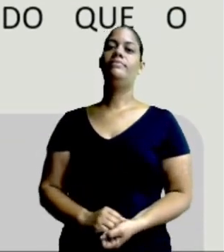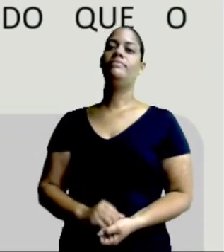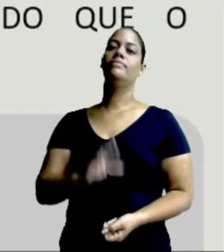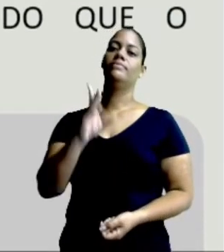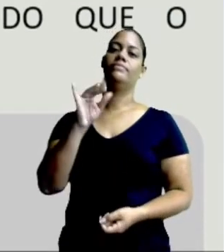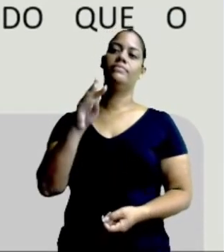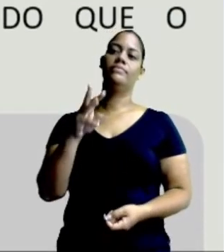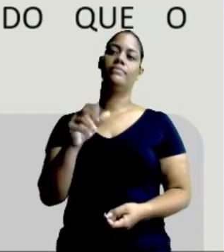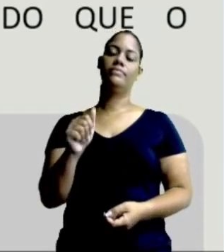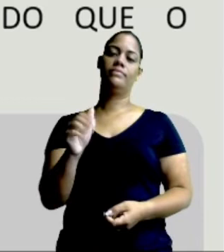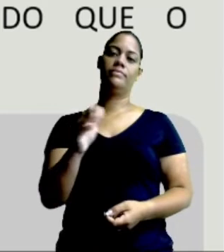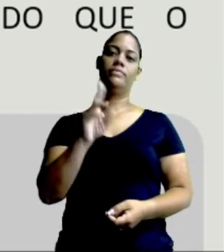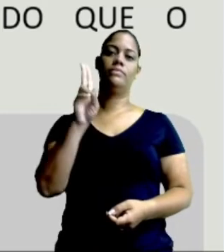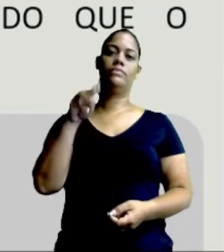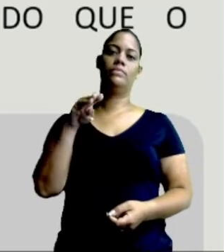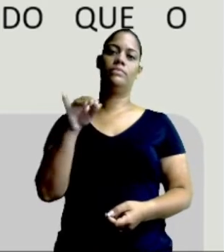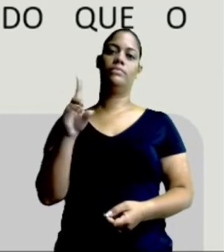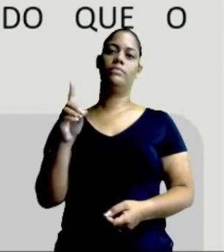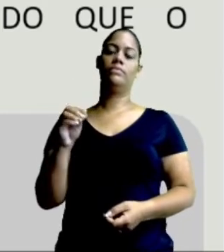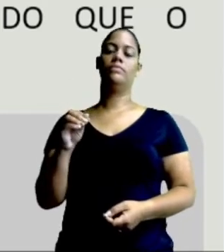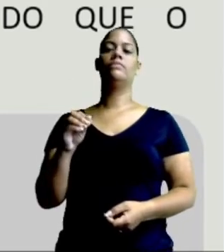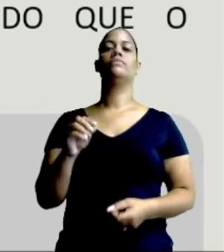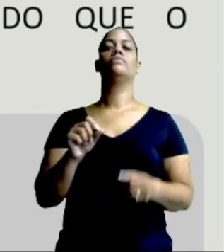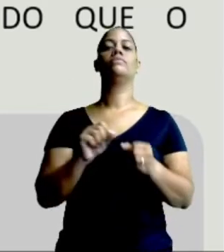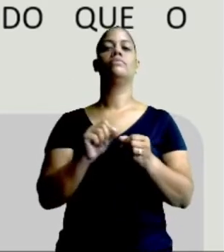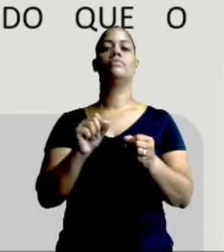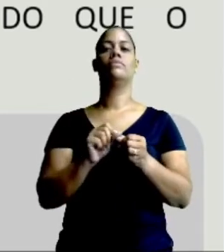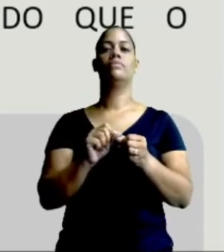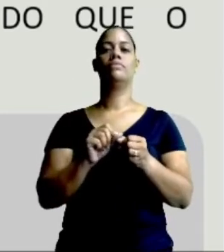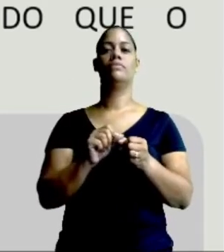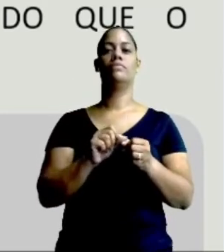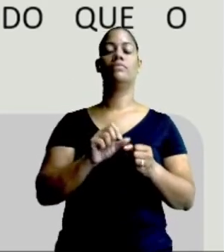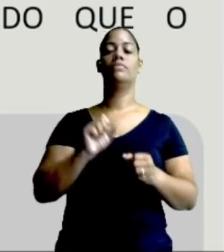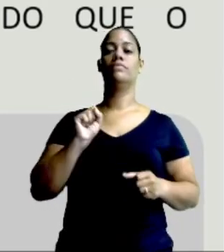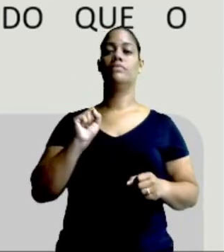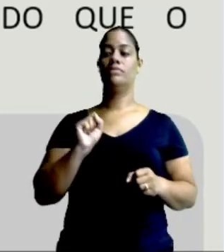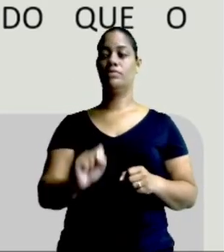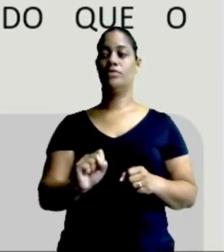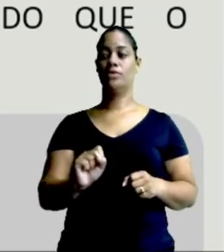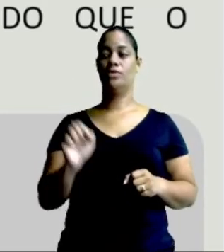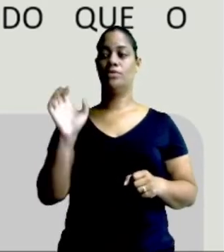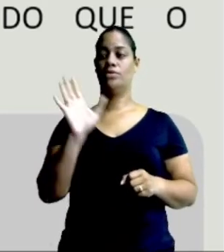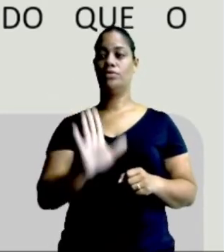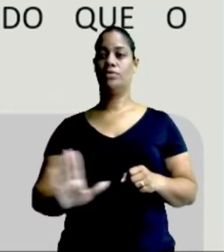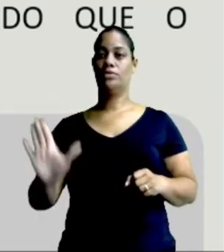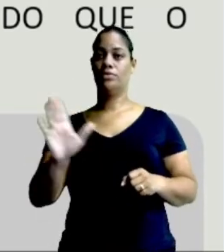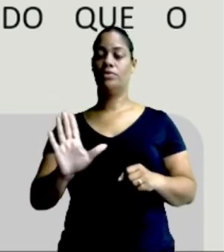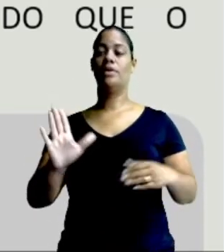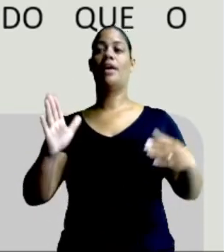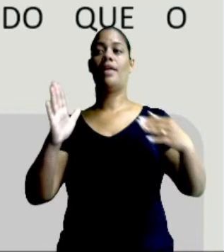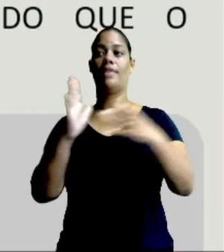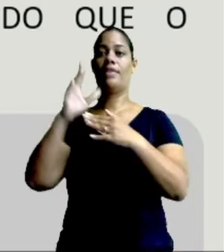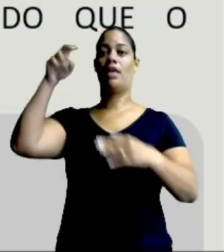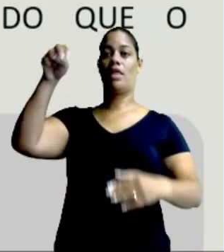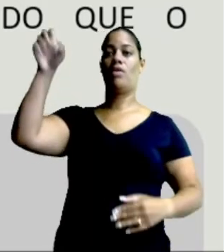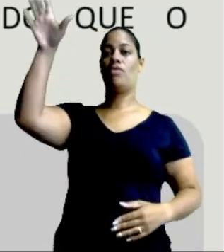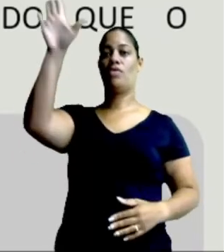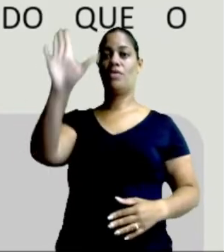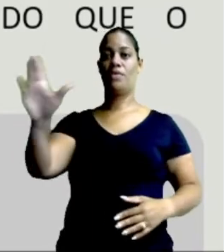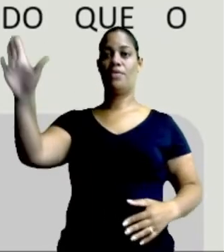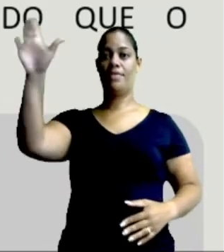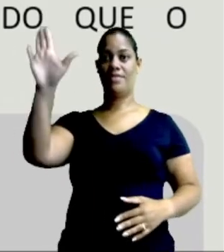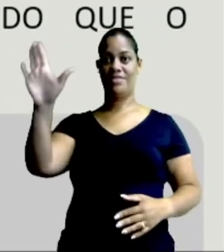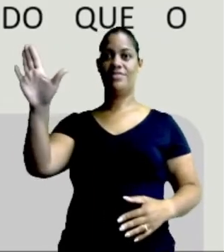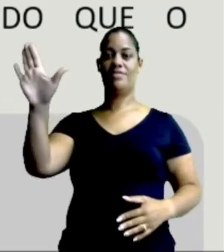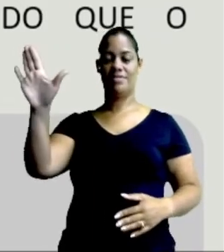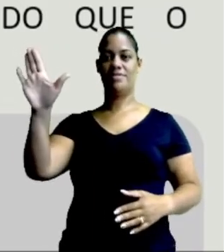Clima litorâneo úmido. Ele vai do litoral do Sudeste até o Nordeste e